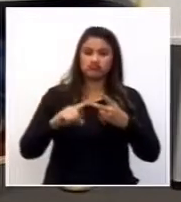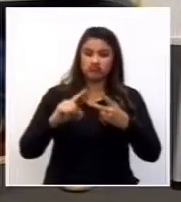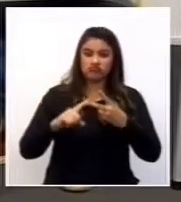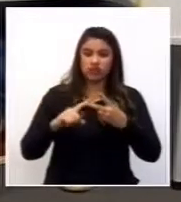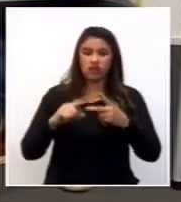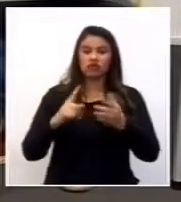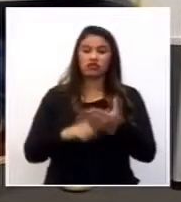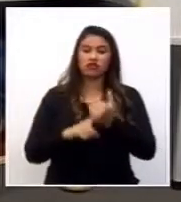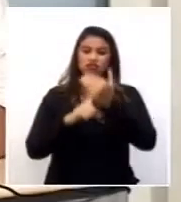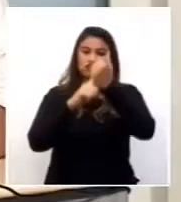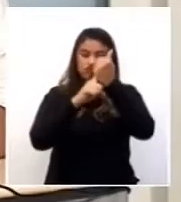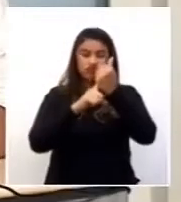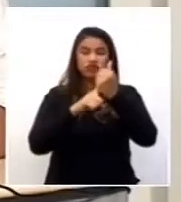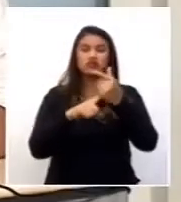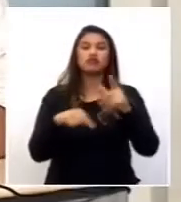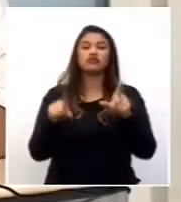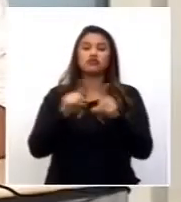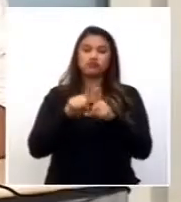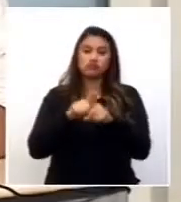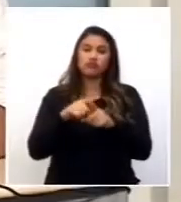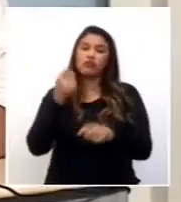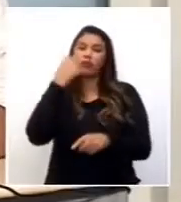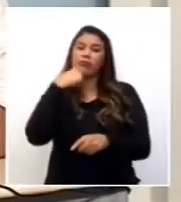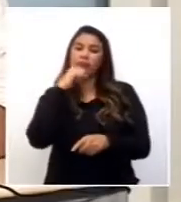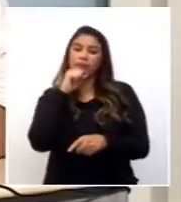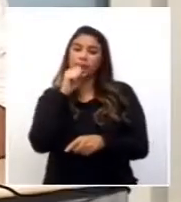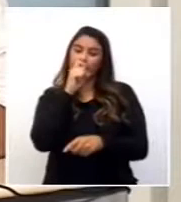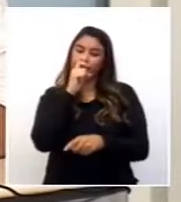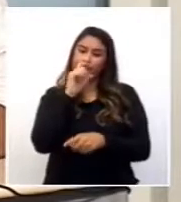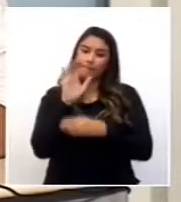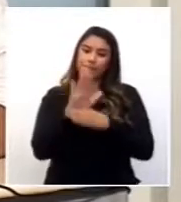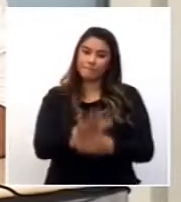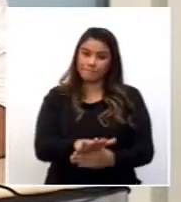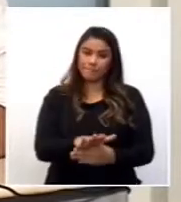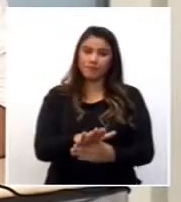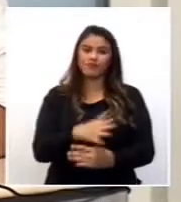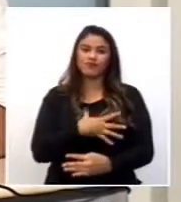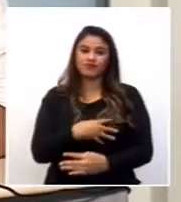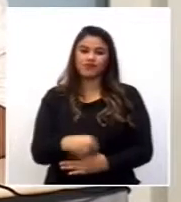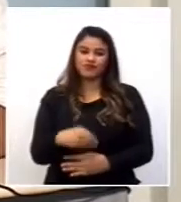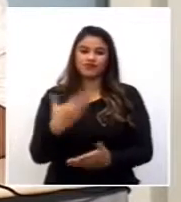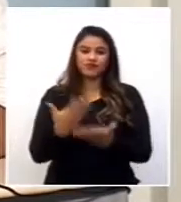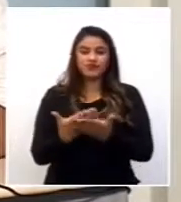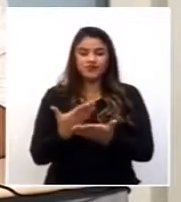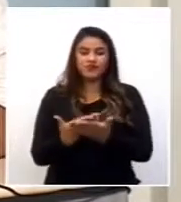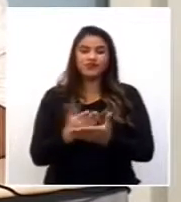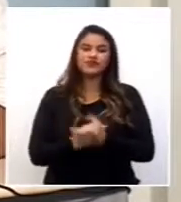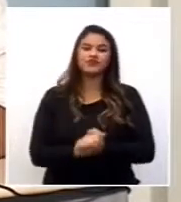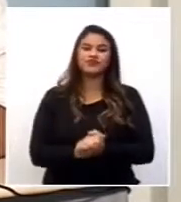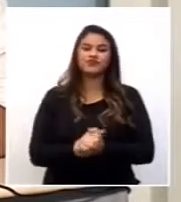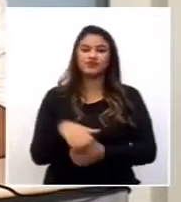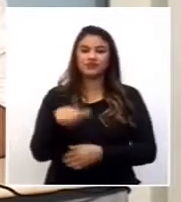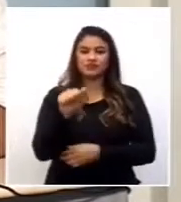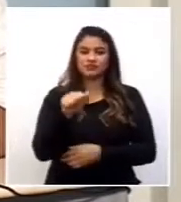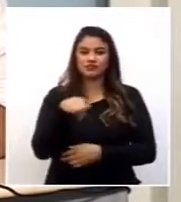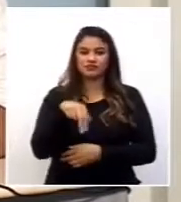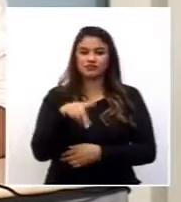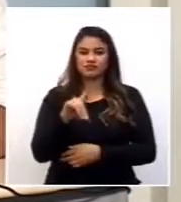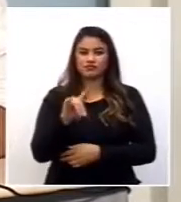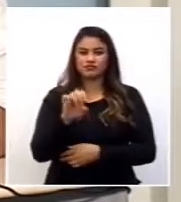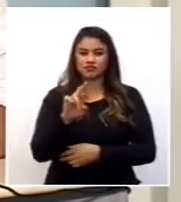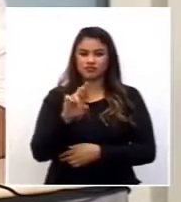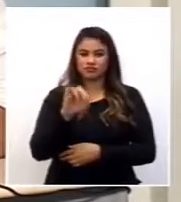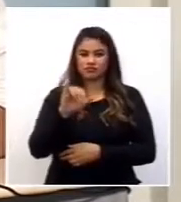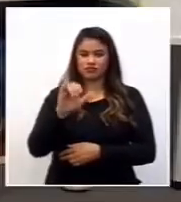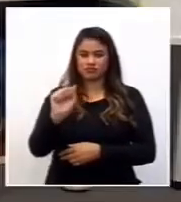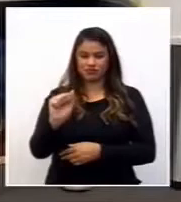Hein? A gente diz aqui, a professora Andréia, antes e o atual. Ela faz, então, acho que